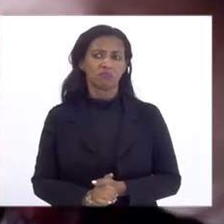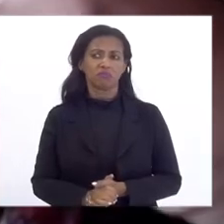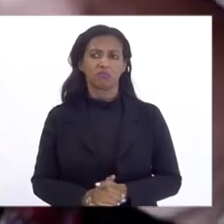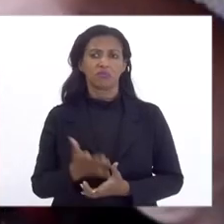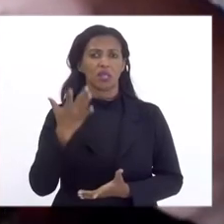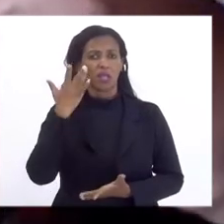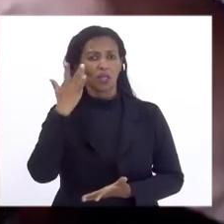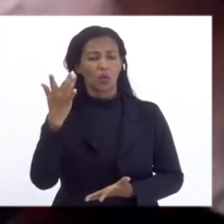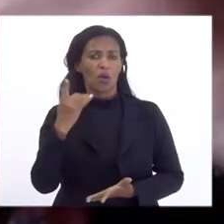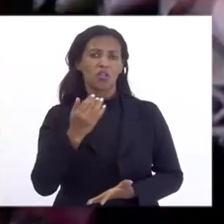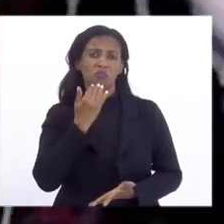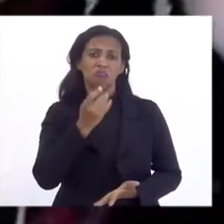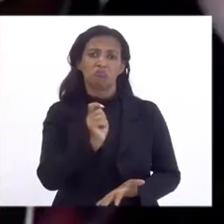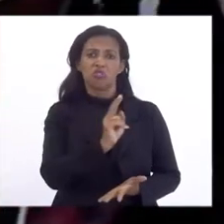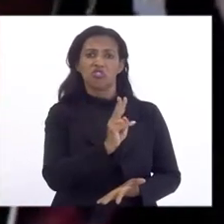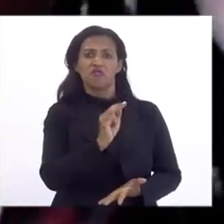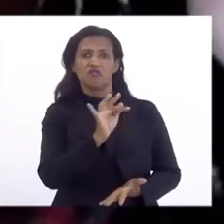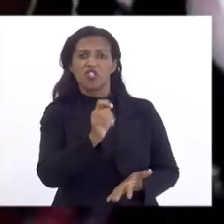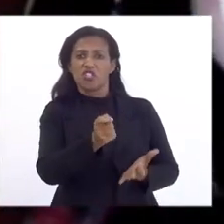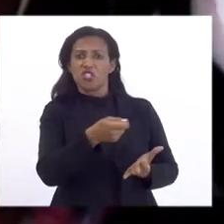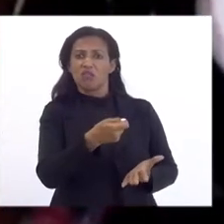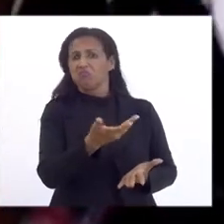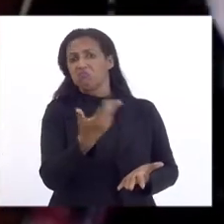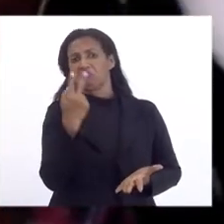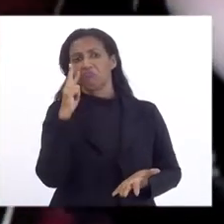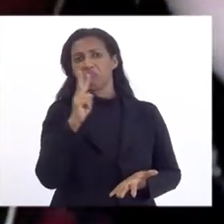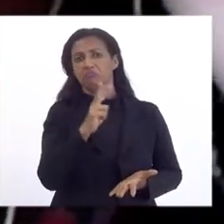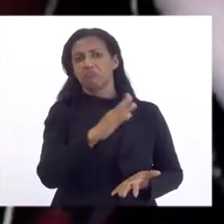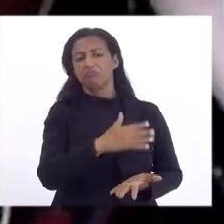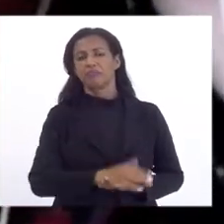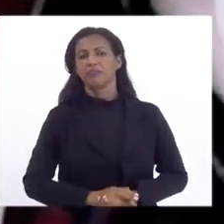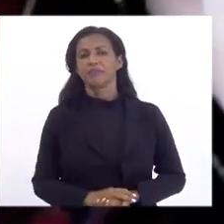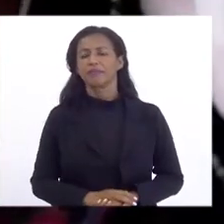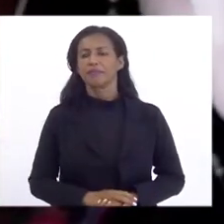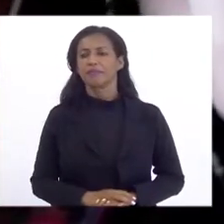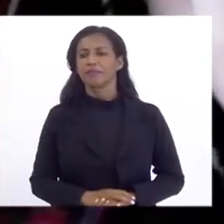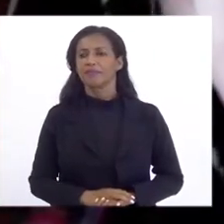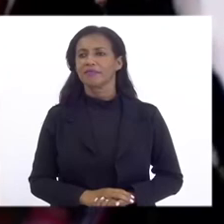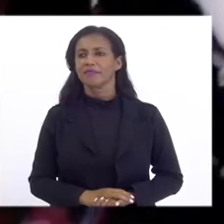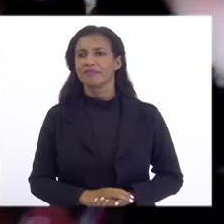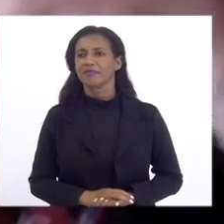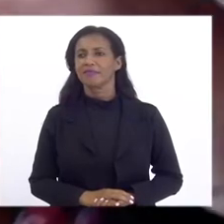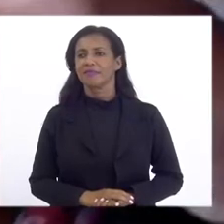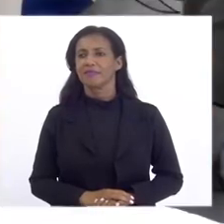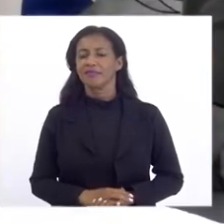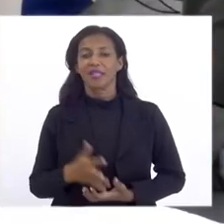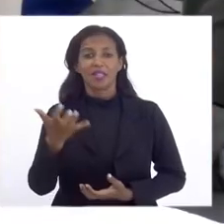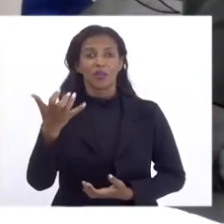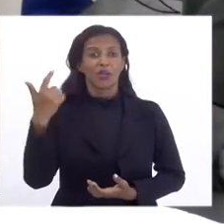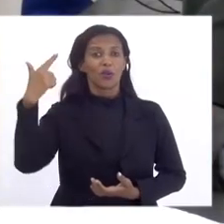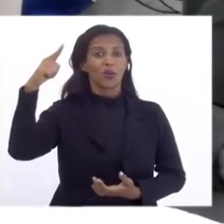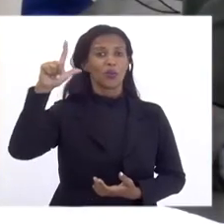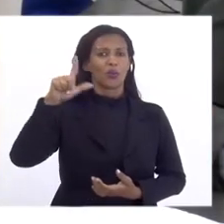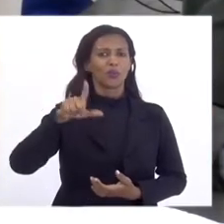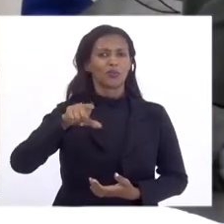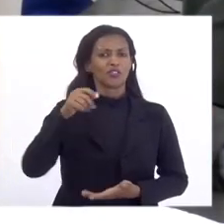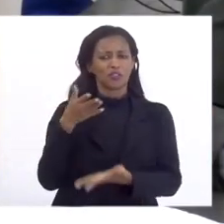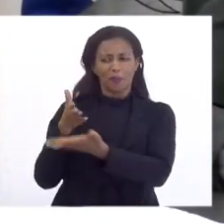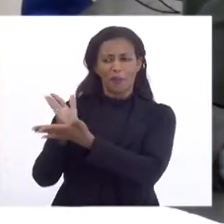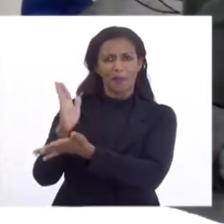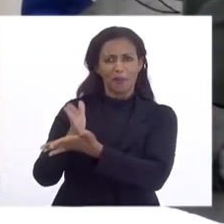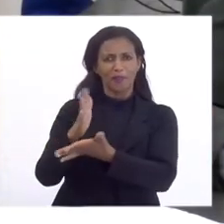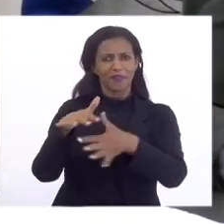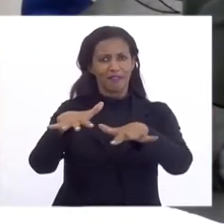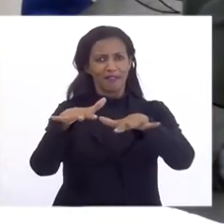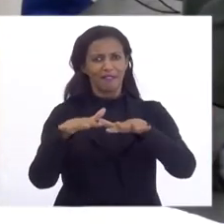o caso de dar uma olhada melhor nele, não sei. Deputada Mônica, eu quero fazer uma outra sugestão. Eu sei que nós já estamos aprovando a emenda de